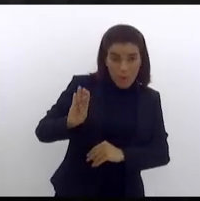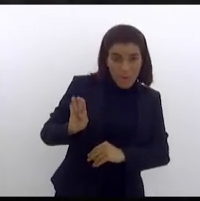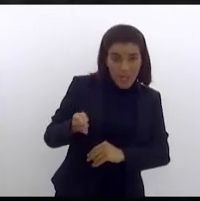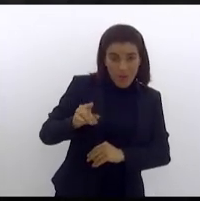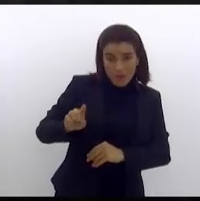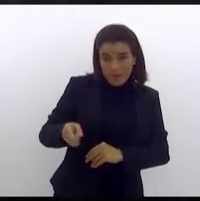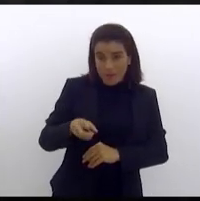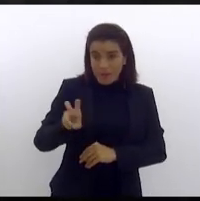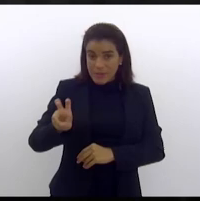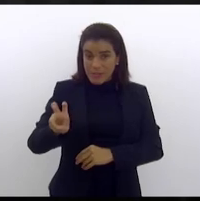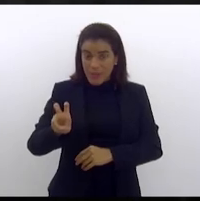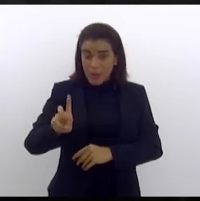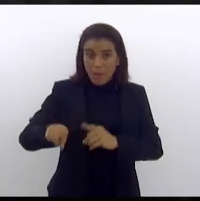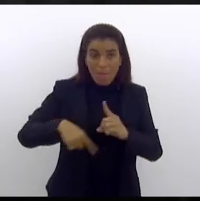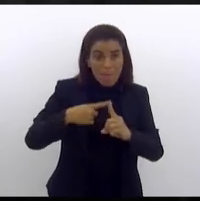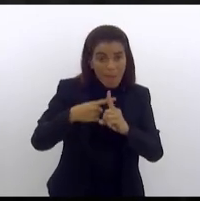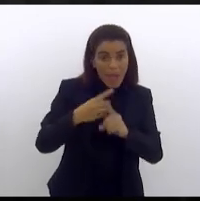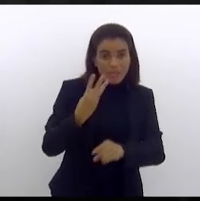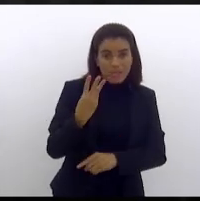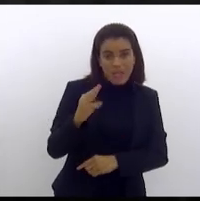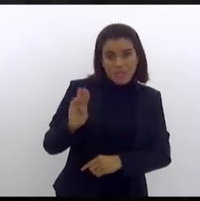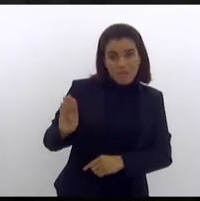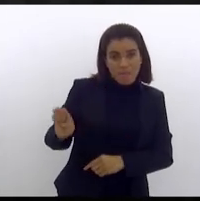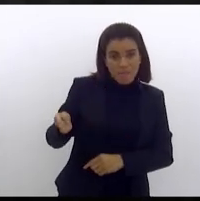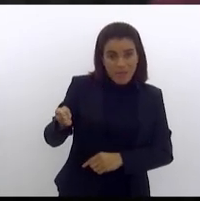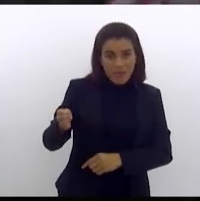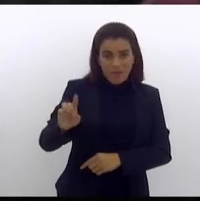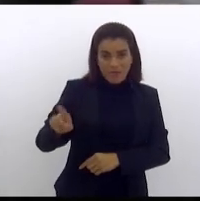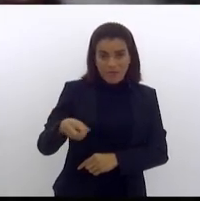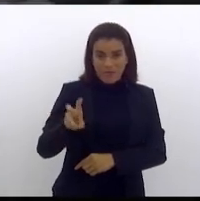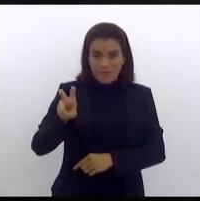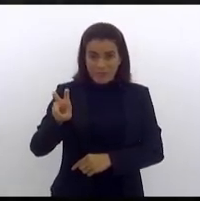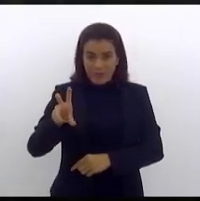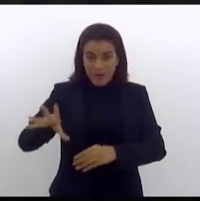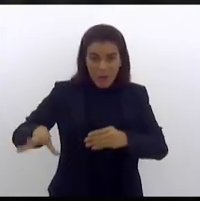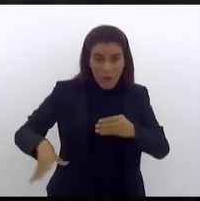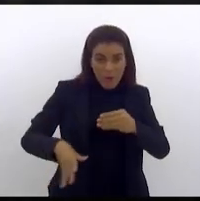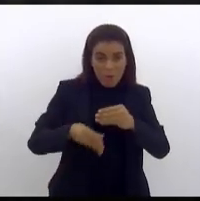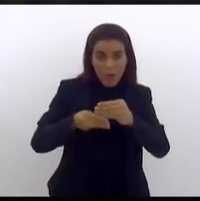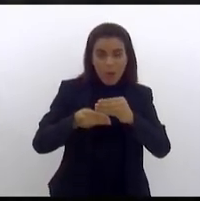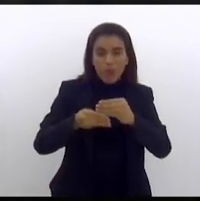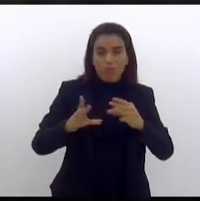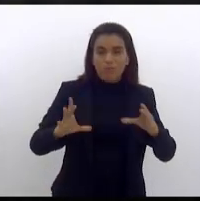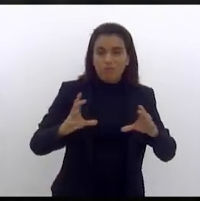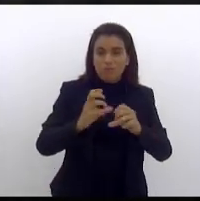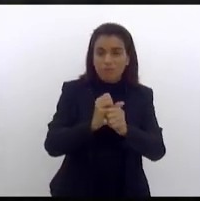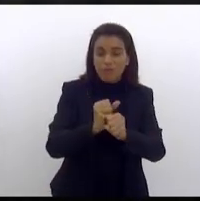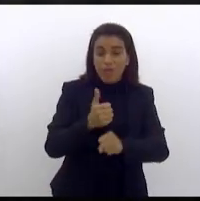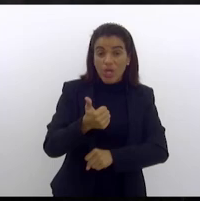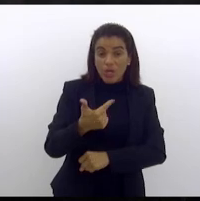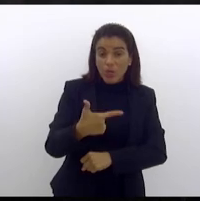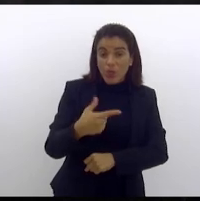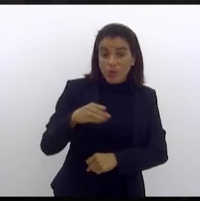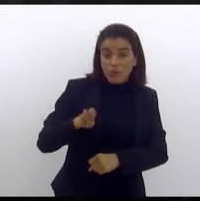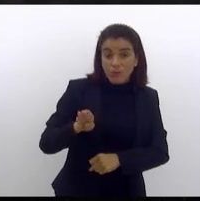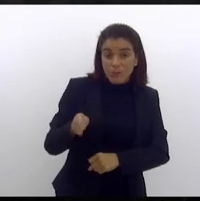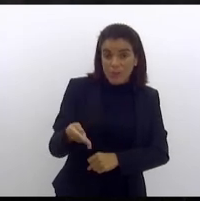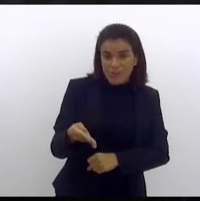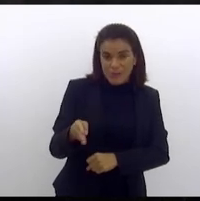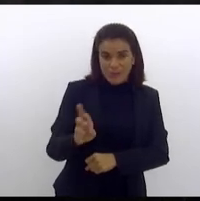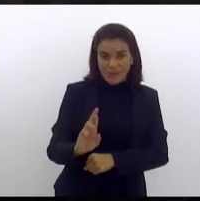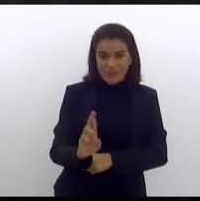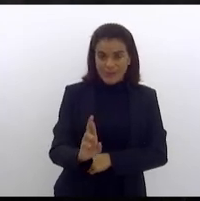bilhões me O que levaria esse déficit para 12 bilhões